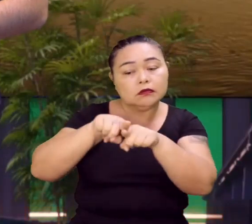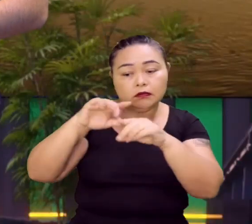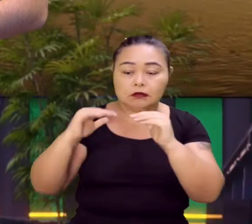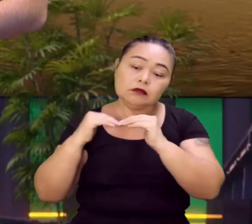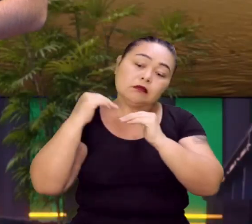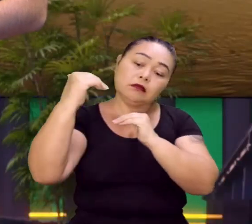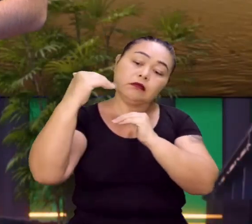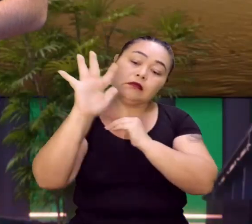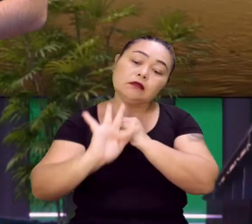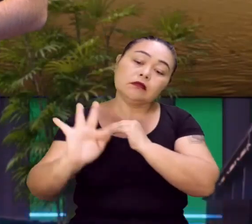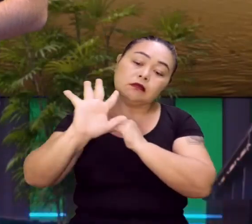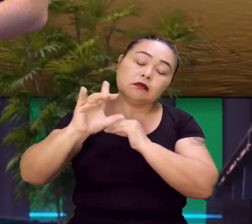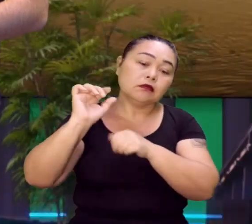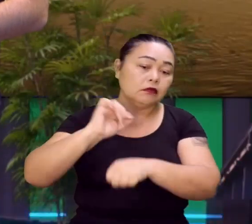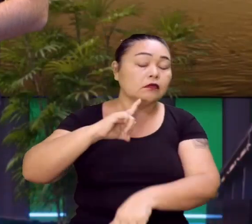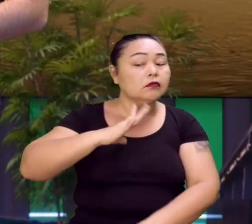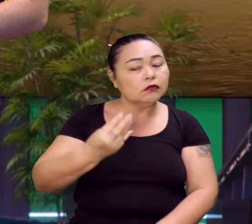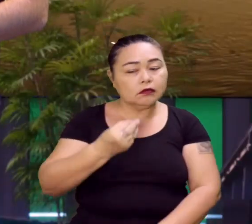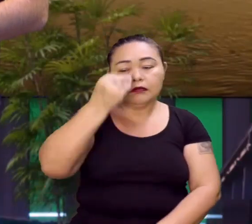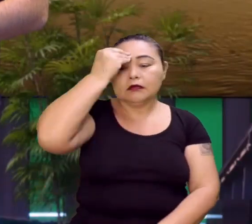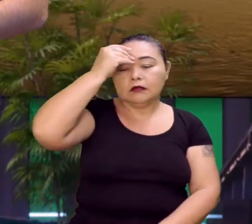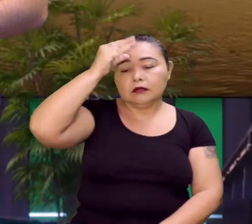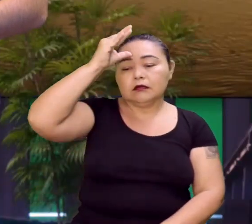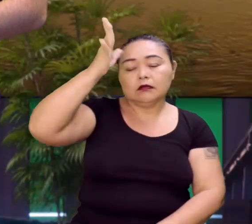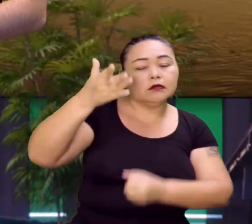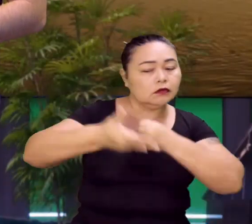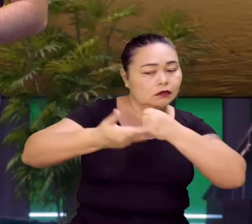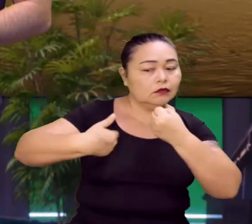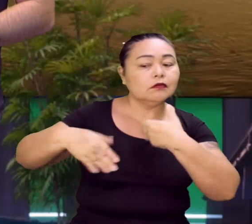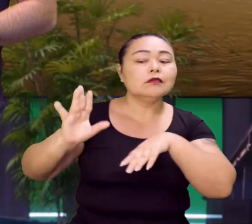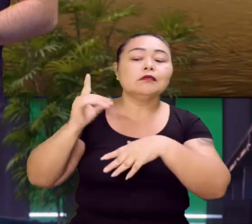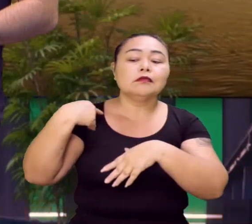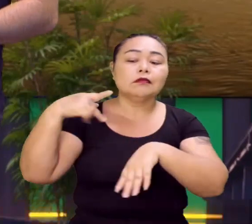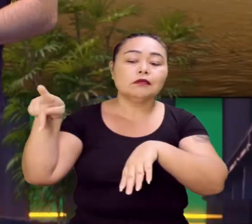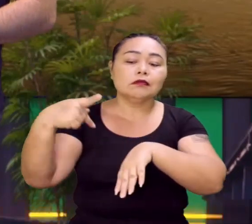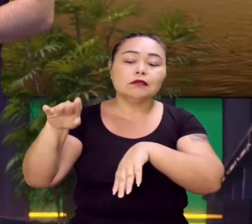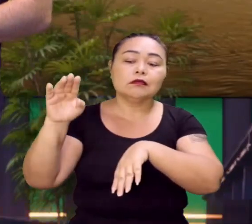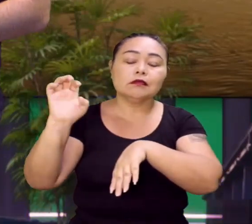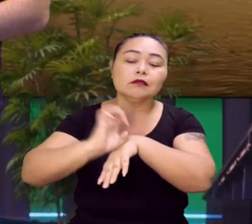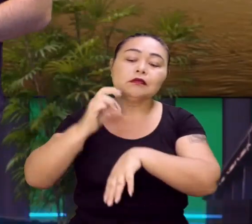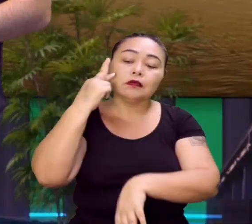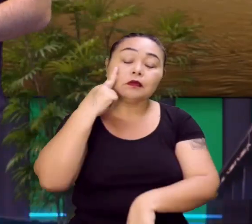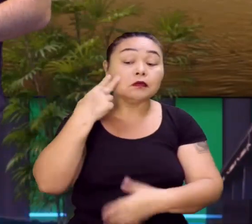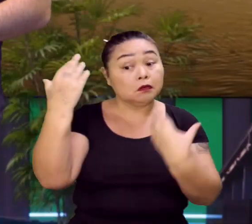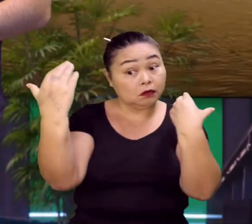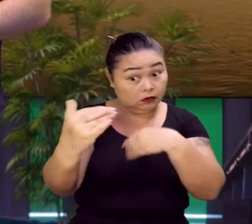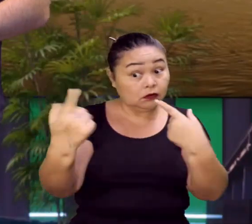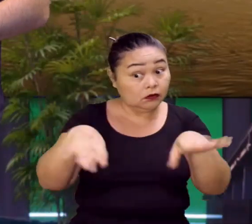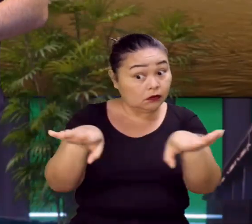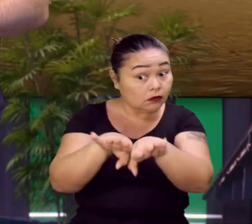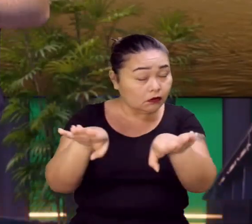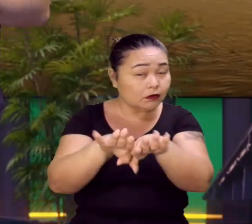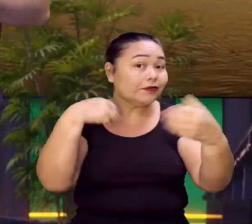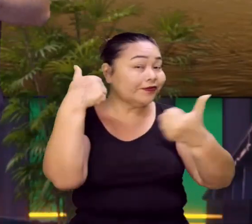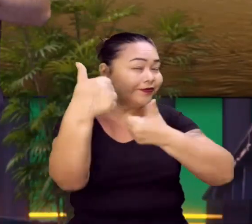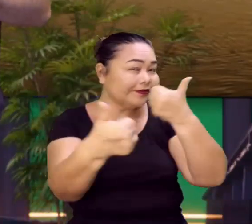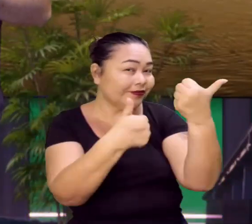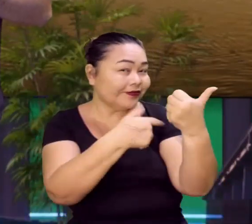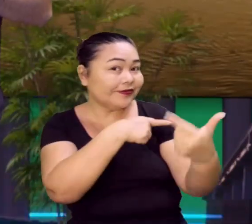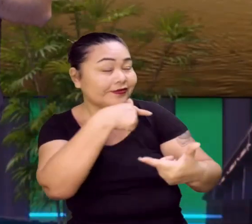superior. Exatamente, Tem né? que ter esses conhecimentos básicos de Rondônia. Para concurso, como você falou, né, professor Jorge? Isso. Beleza? Então a